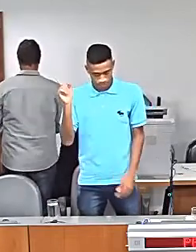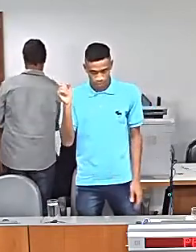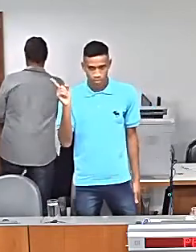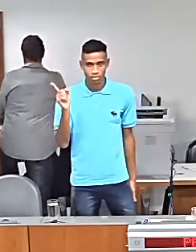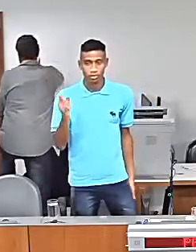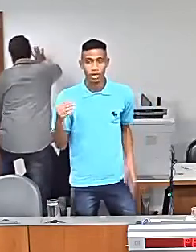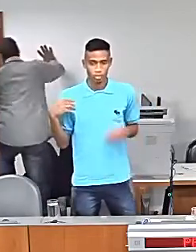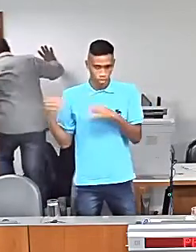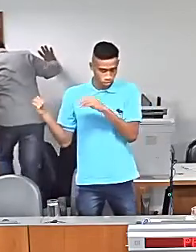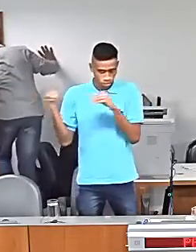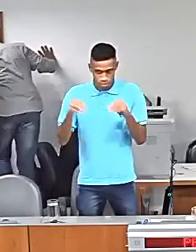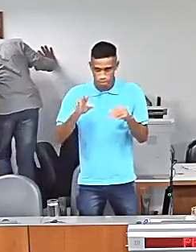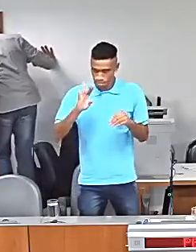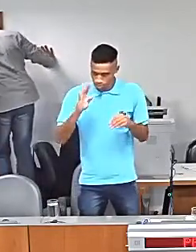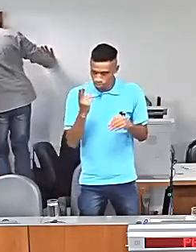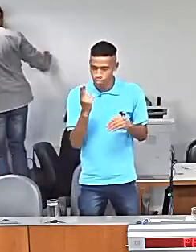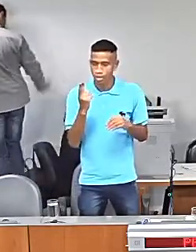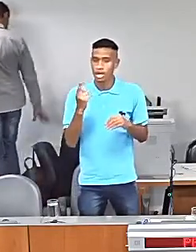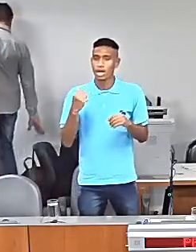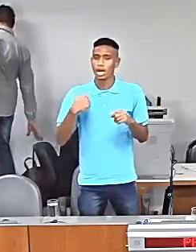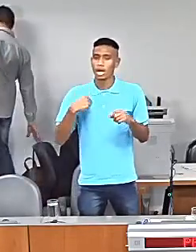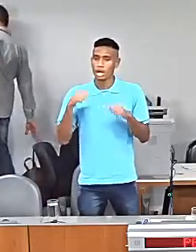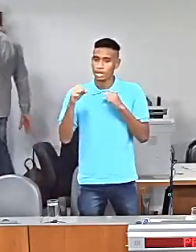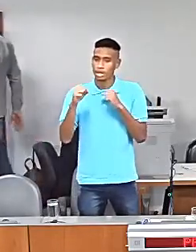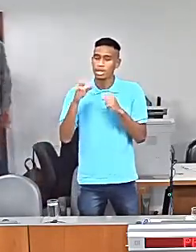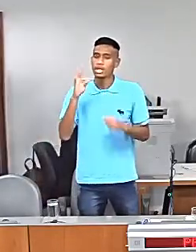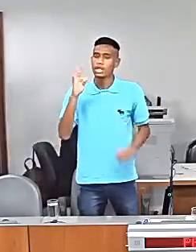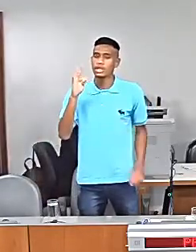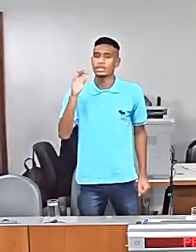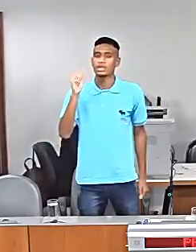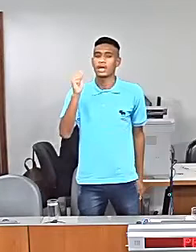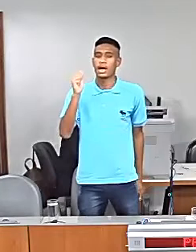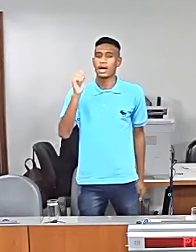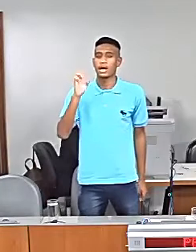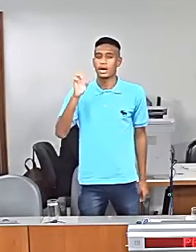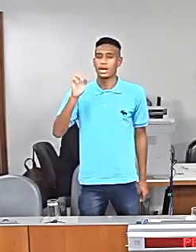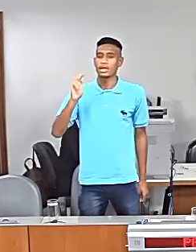de Itabira, nasci lá, na cidade de Itabira. Mudei para BH...